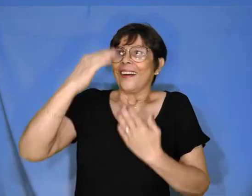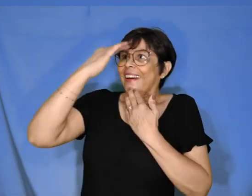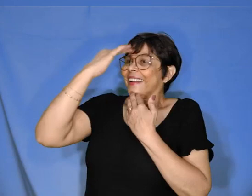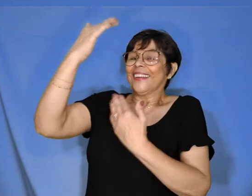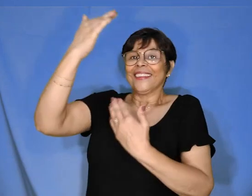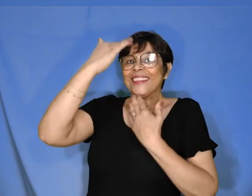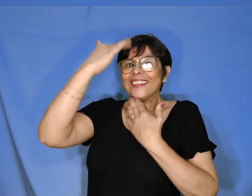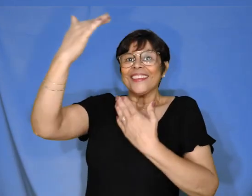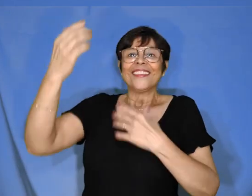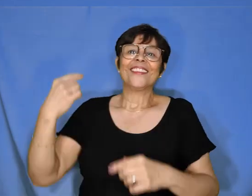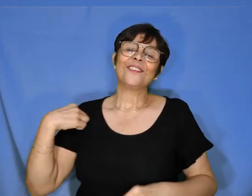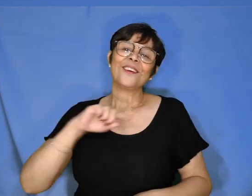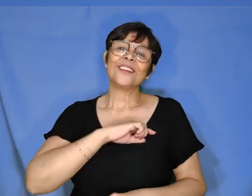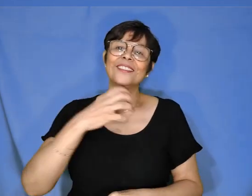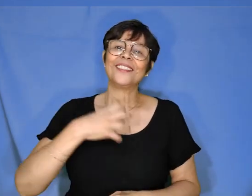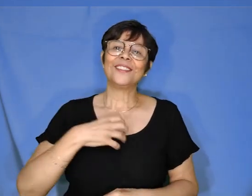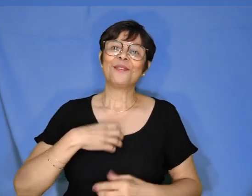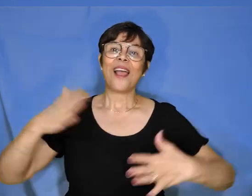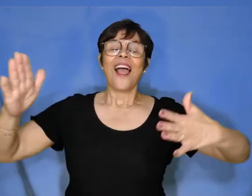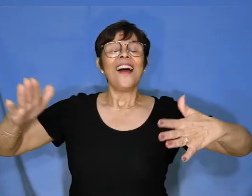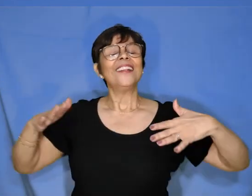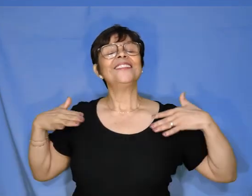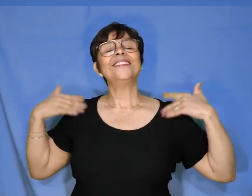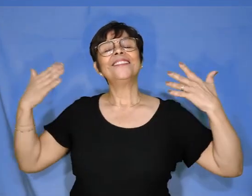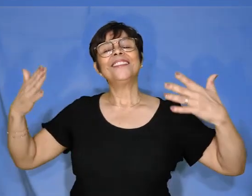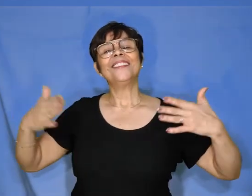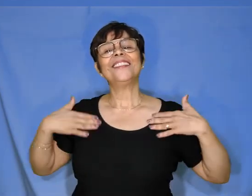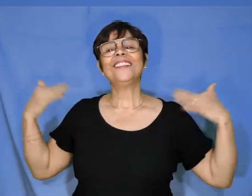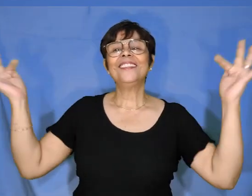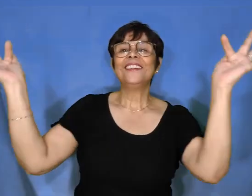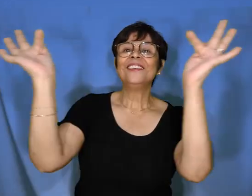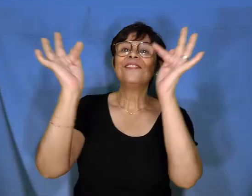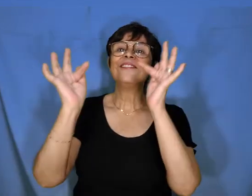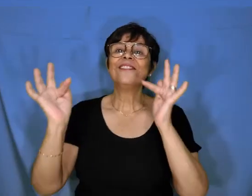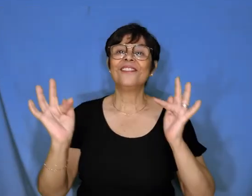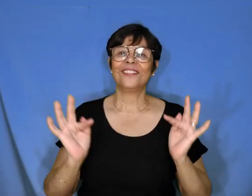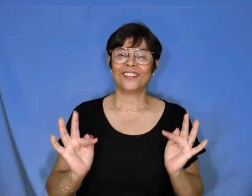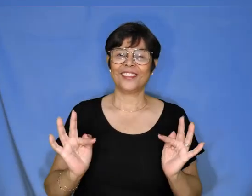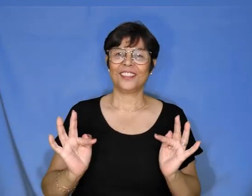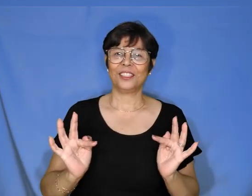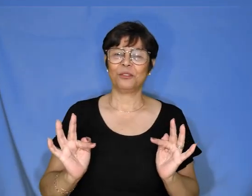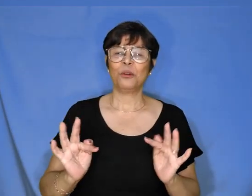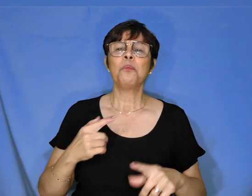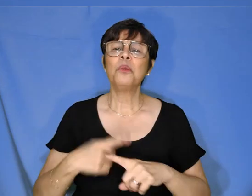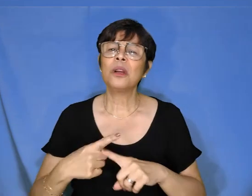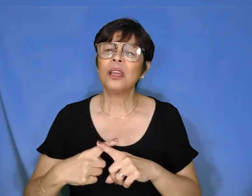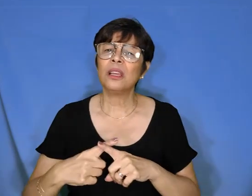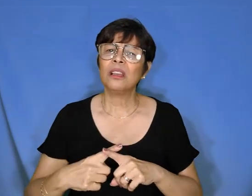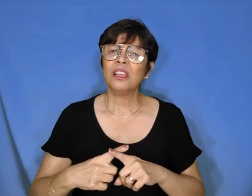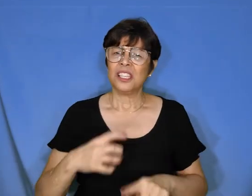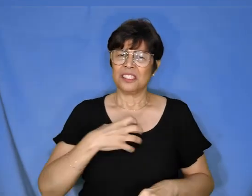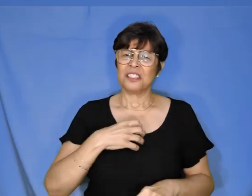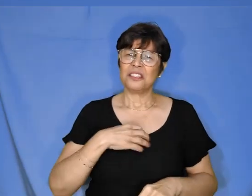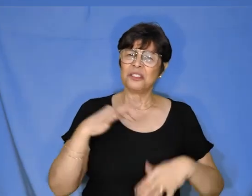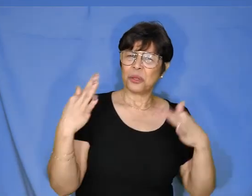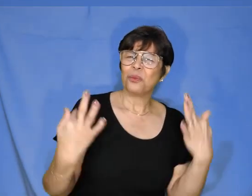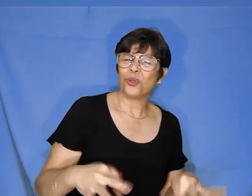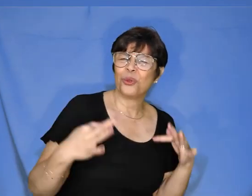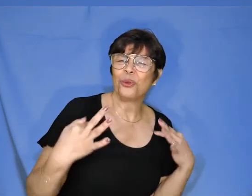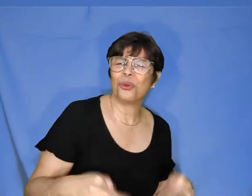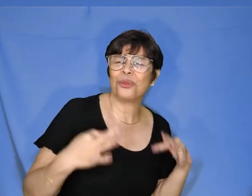ele é feliz, porque ele compreende as atitudes de Deus para com ele. Ele até pode sentir dor,